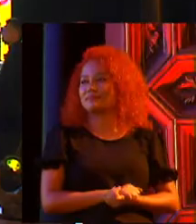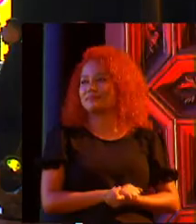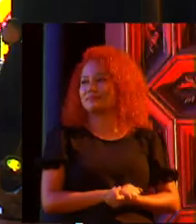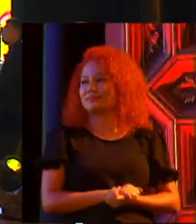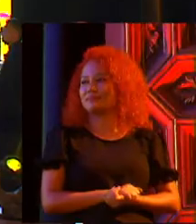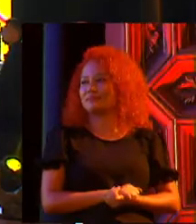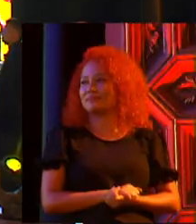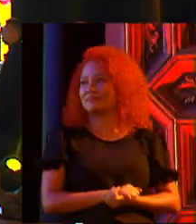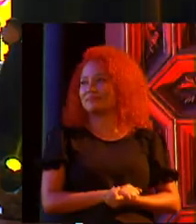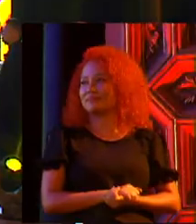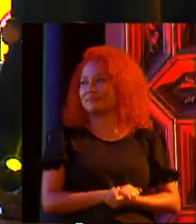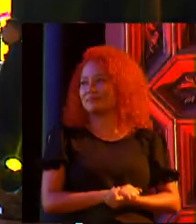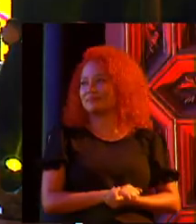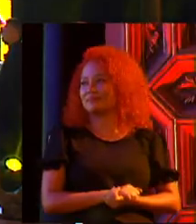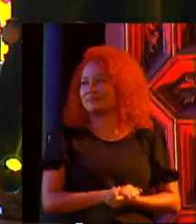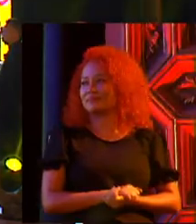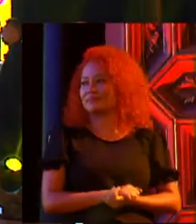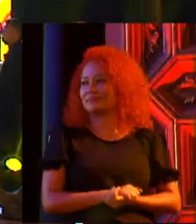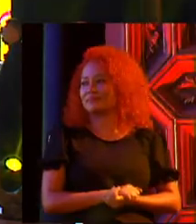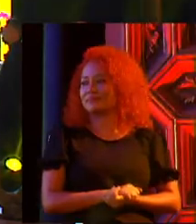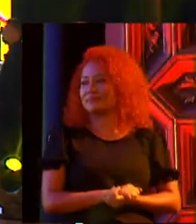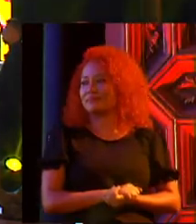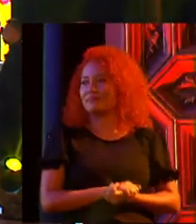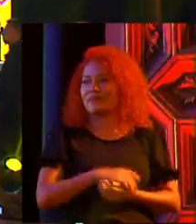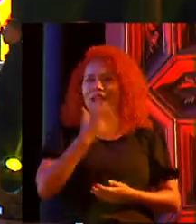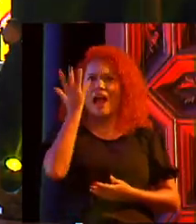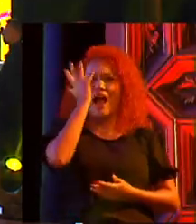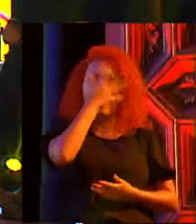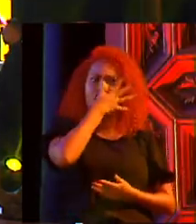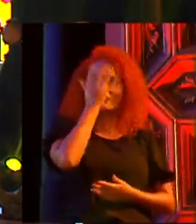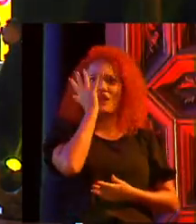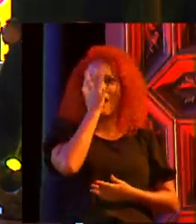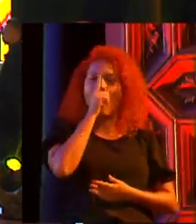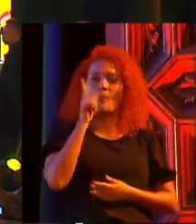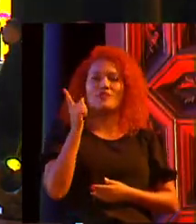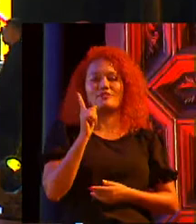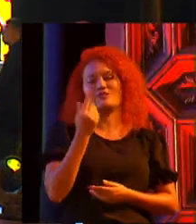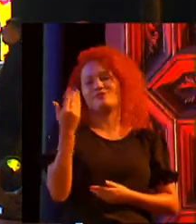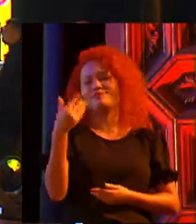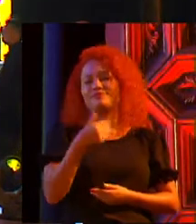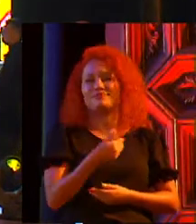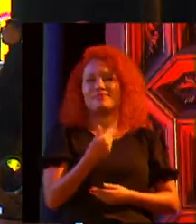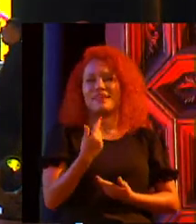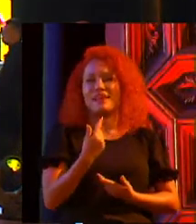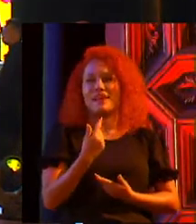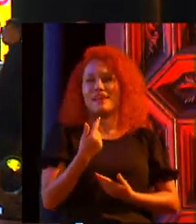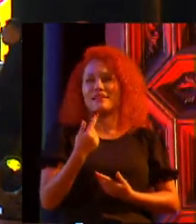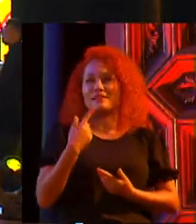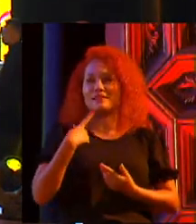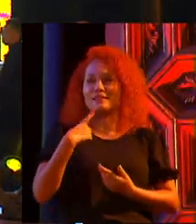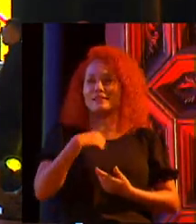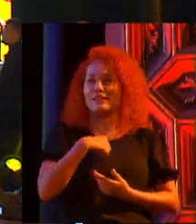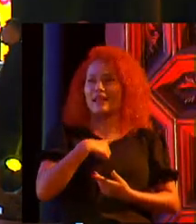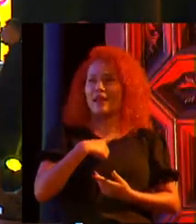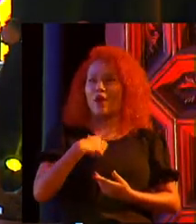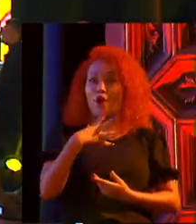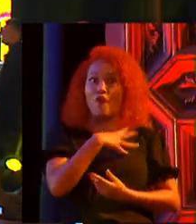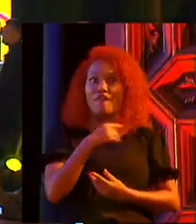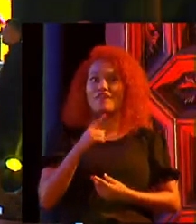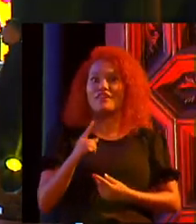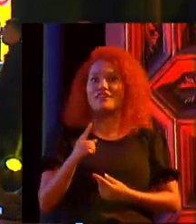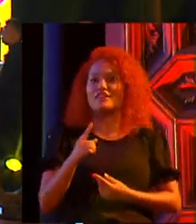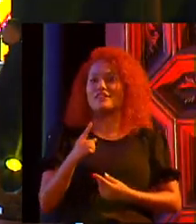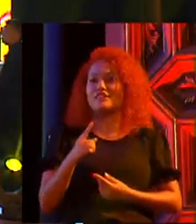Bravíssimo. Agora vem cá. A Joelma não pôde vir, né? É, na verdade, ela enviou... Eu acho que o filho dela veio aí, né?